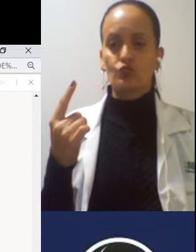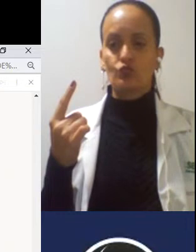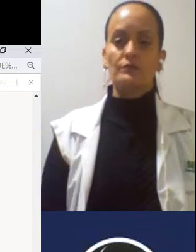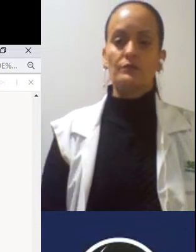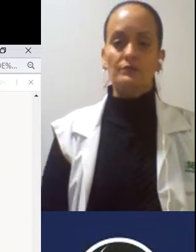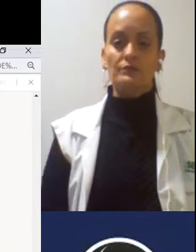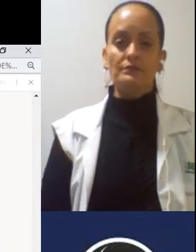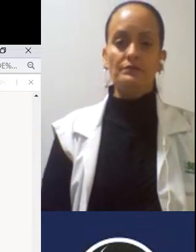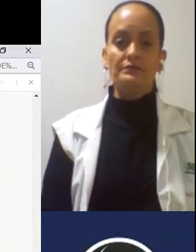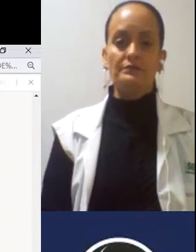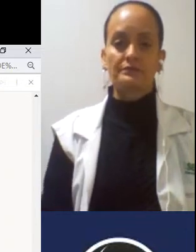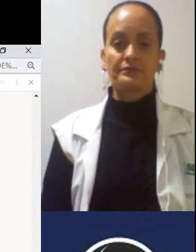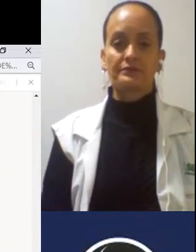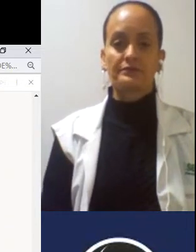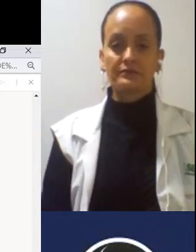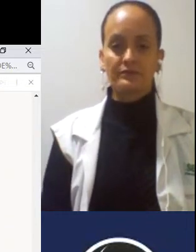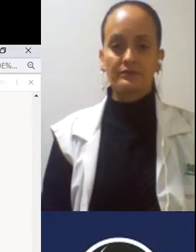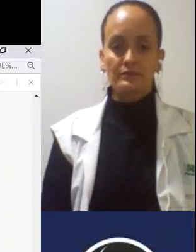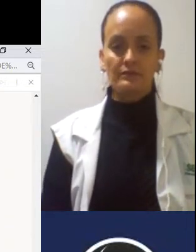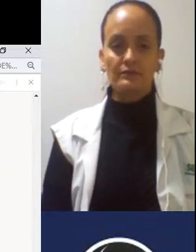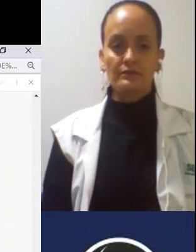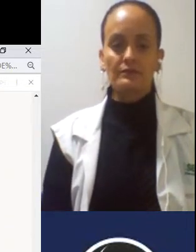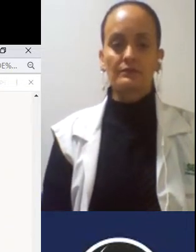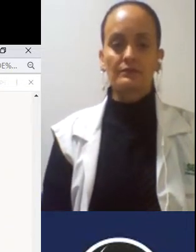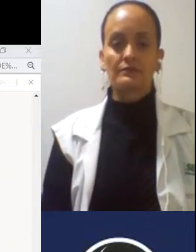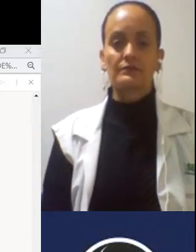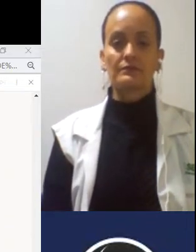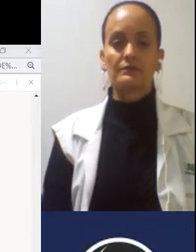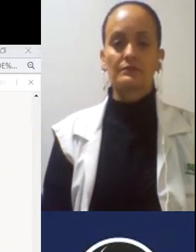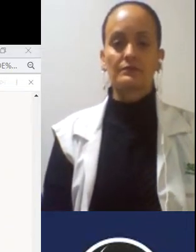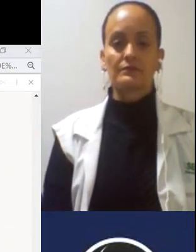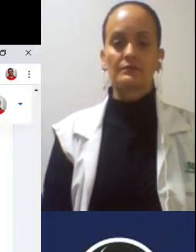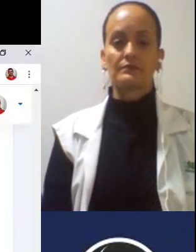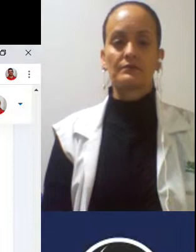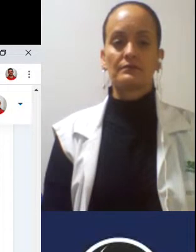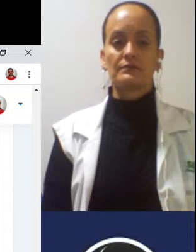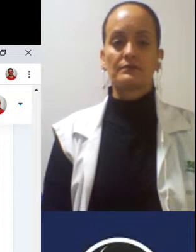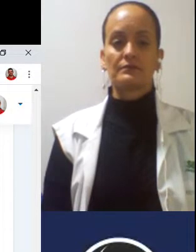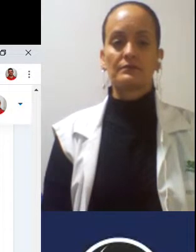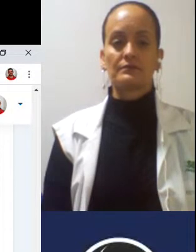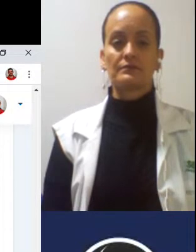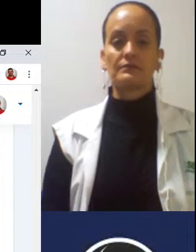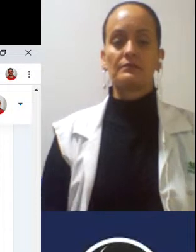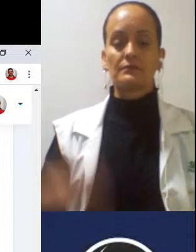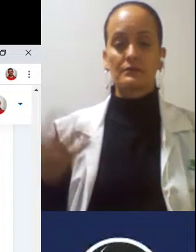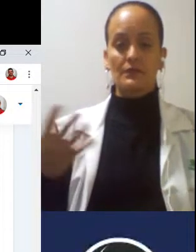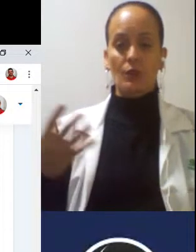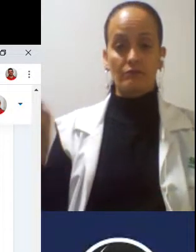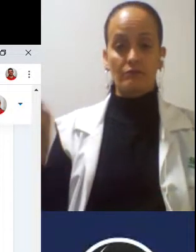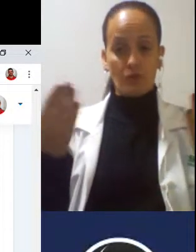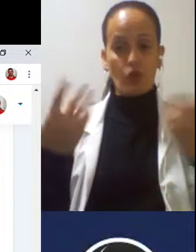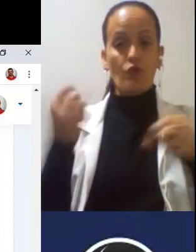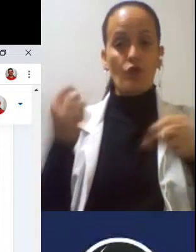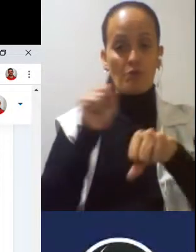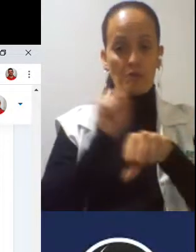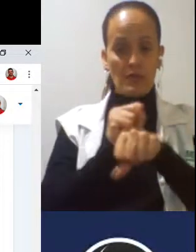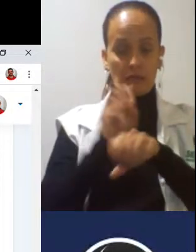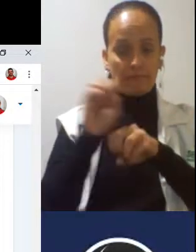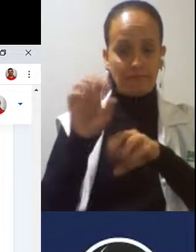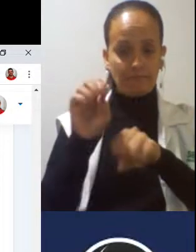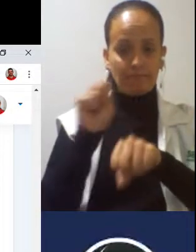tranquilo? Então, por enquanto, eu vou parar por aqui, né? Porque é muito conteúdo. Então, para vocês